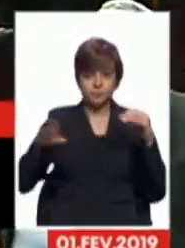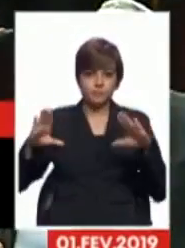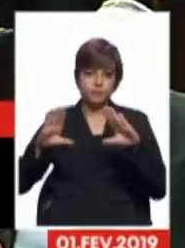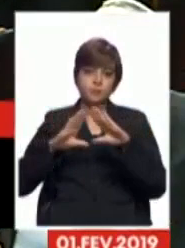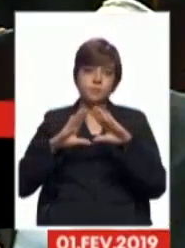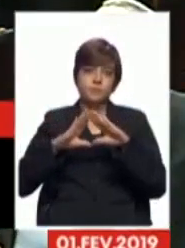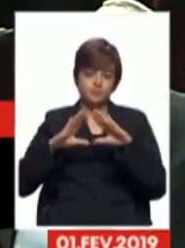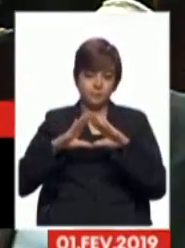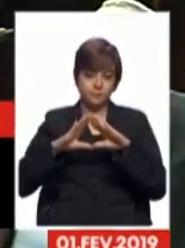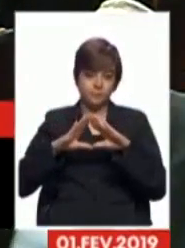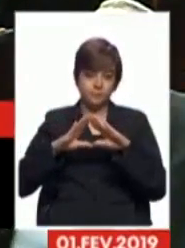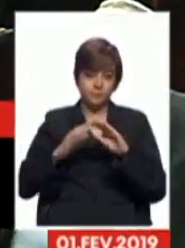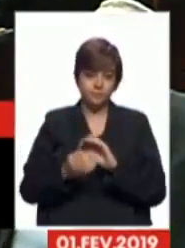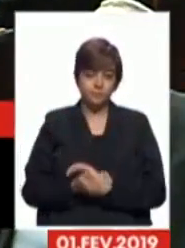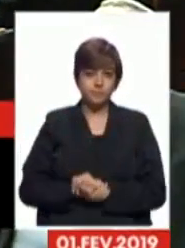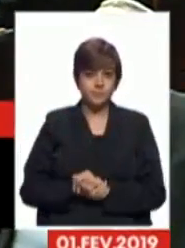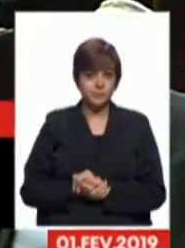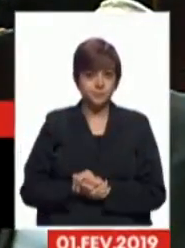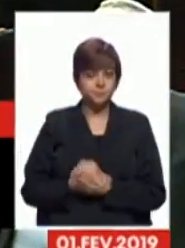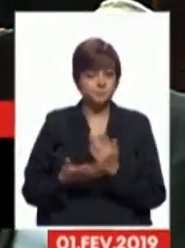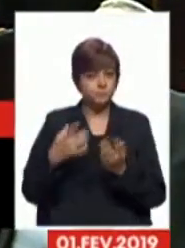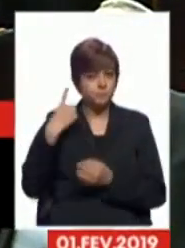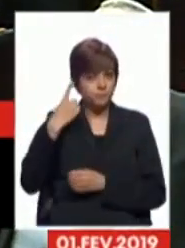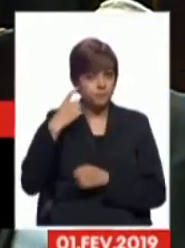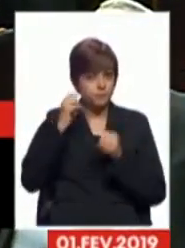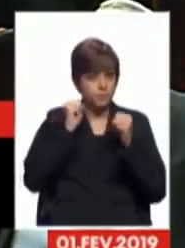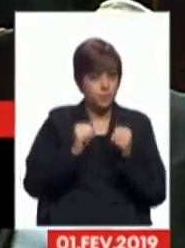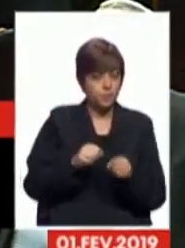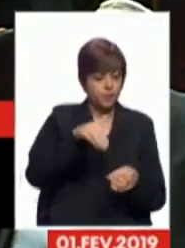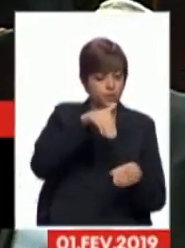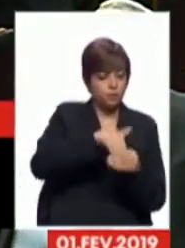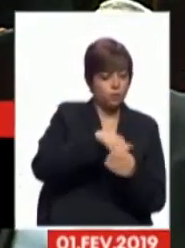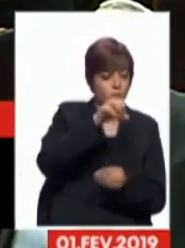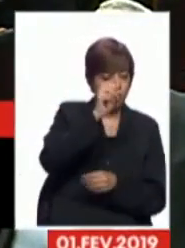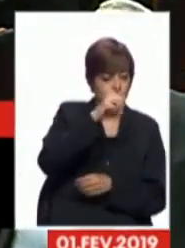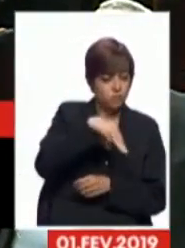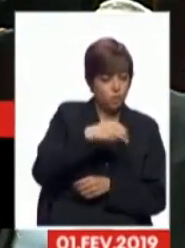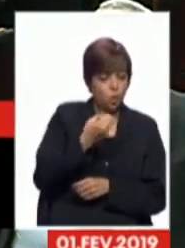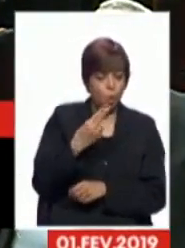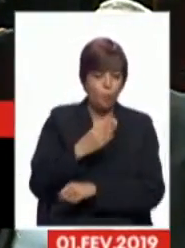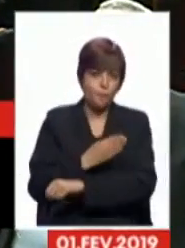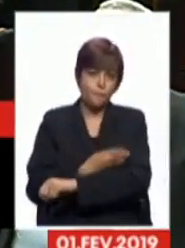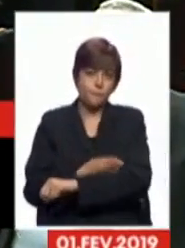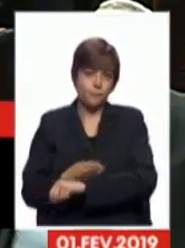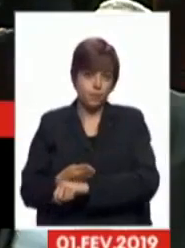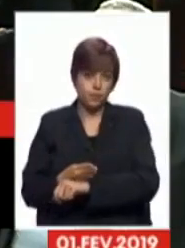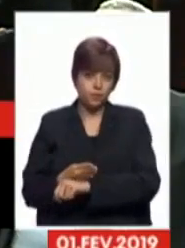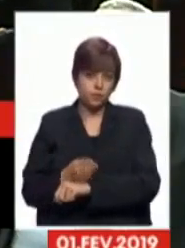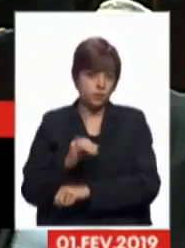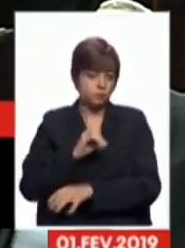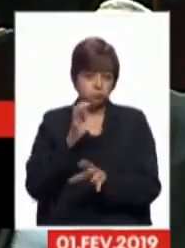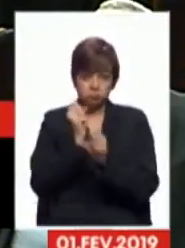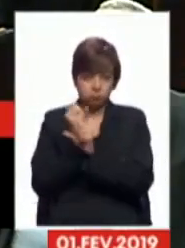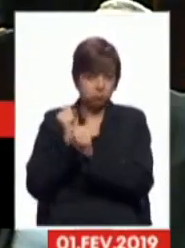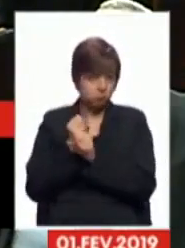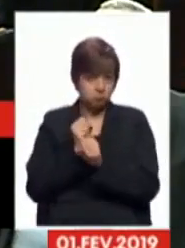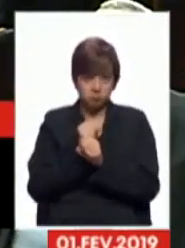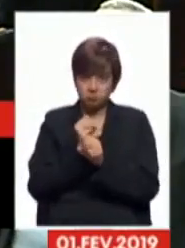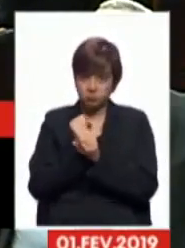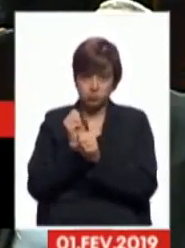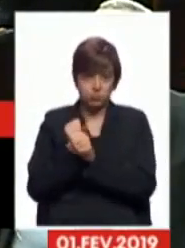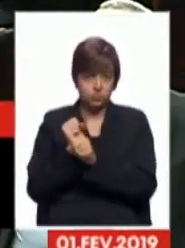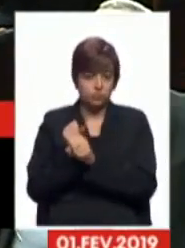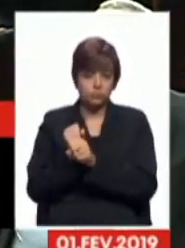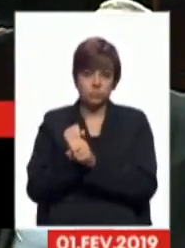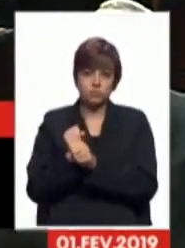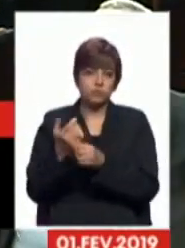Assembleia. Lembrando que os deputados podem votar sim ou em branco. Os votos que não são contabilizados são considerados